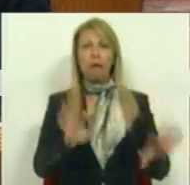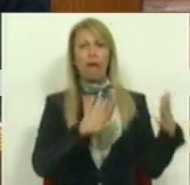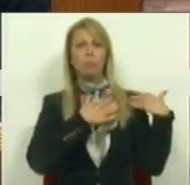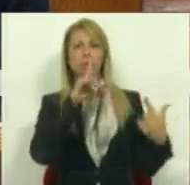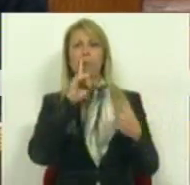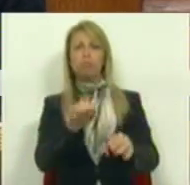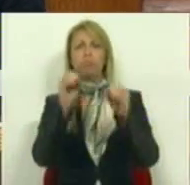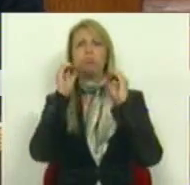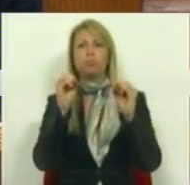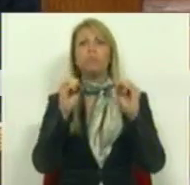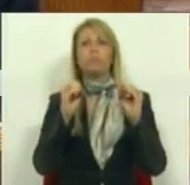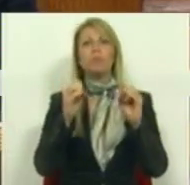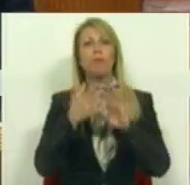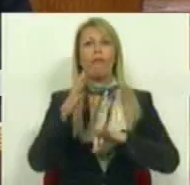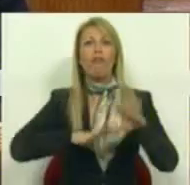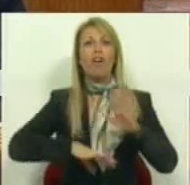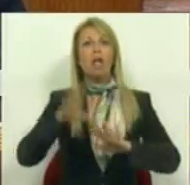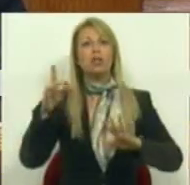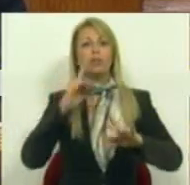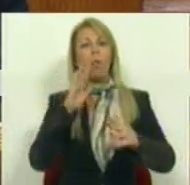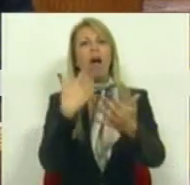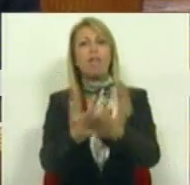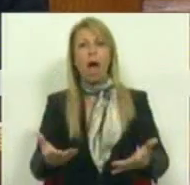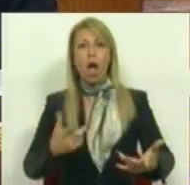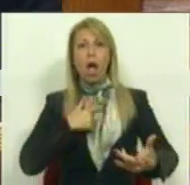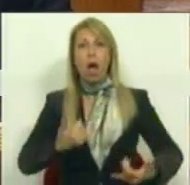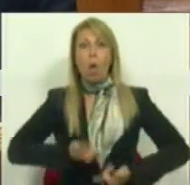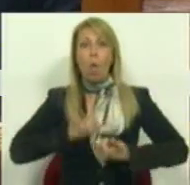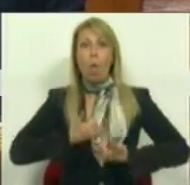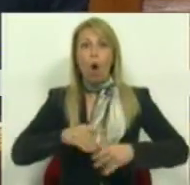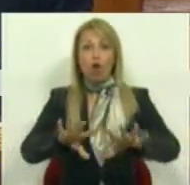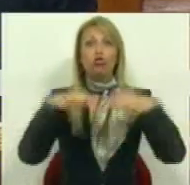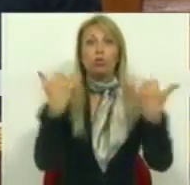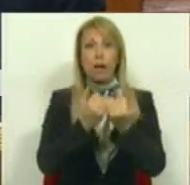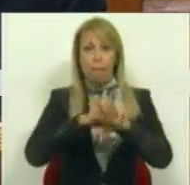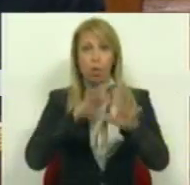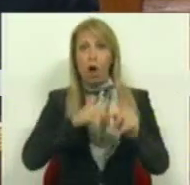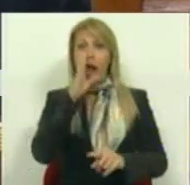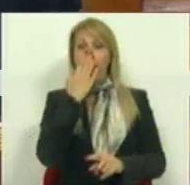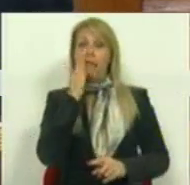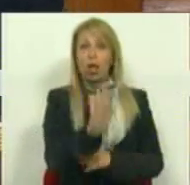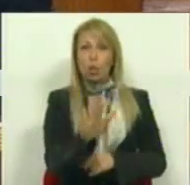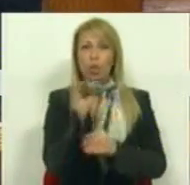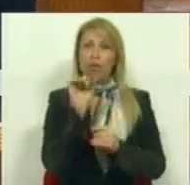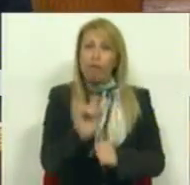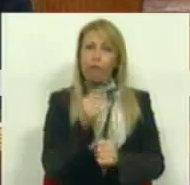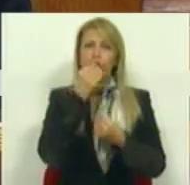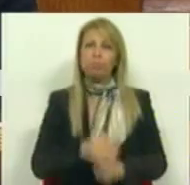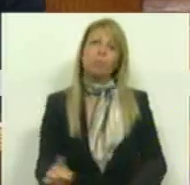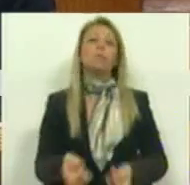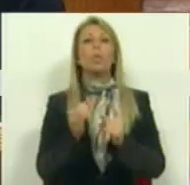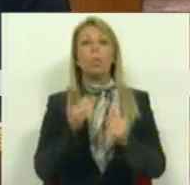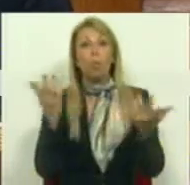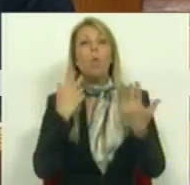no comboio sem se preocupar com o pânico social gerado por sua atitude. O que se espera de um Primeiro-Ministro, perante os números